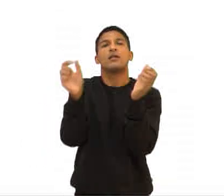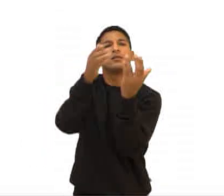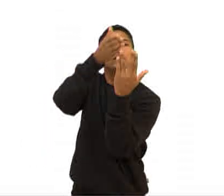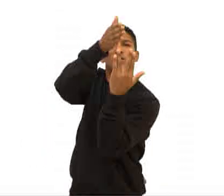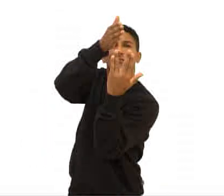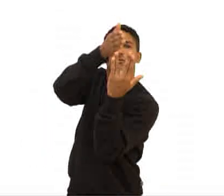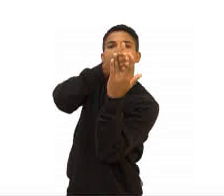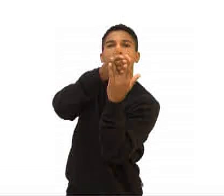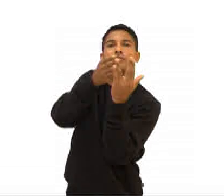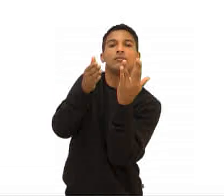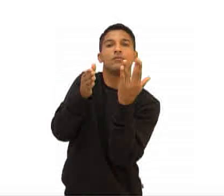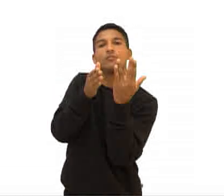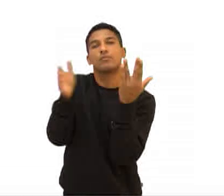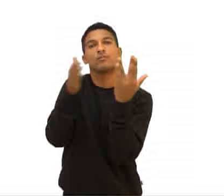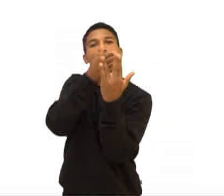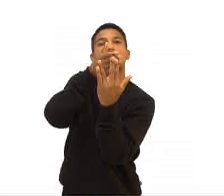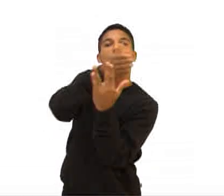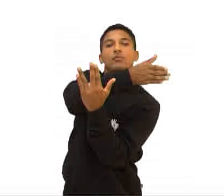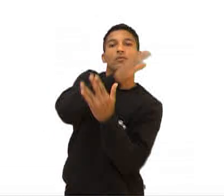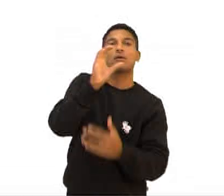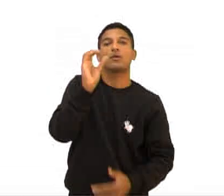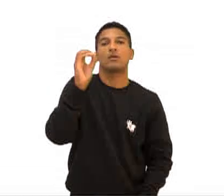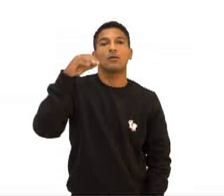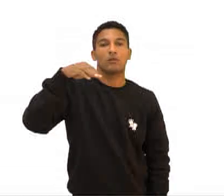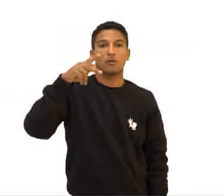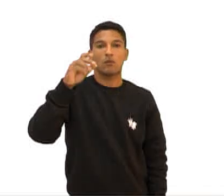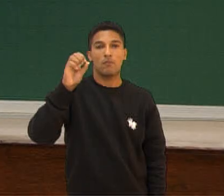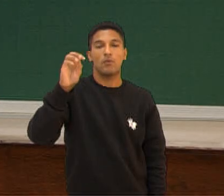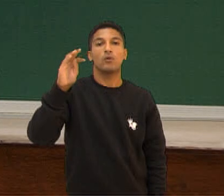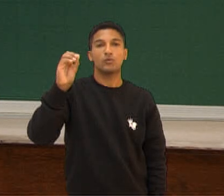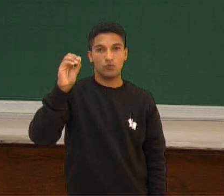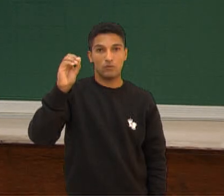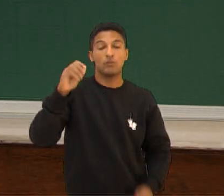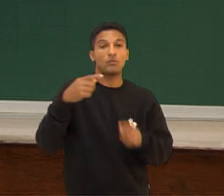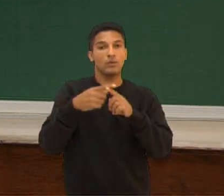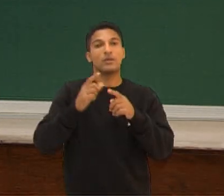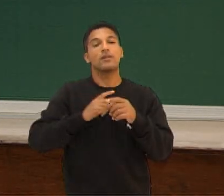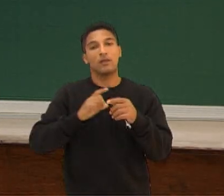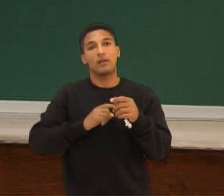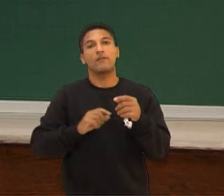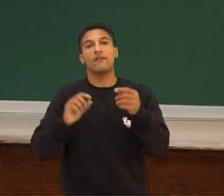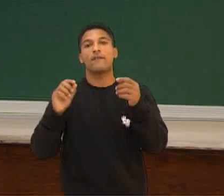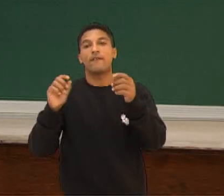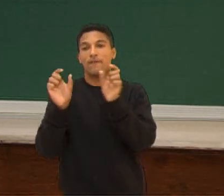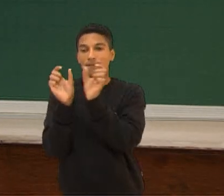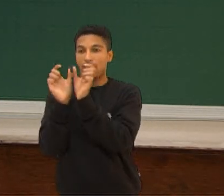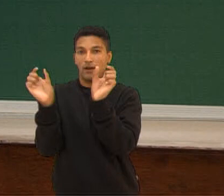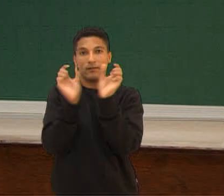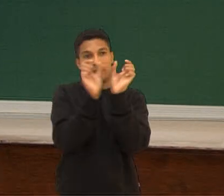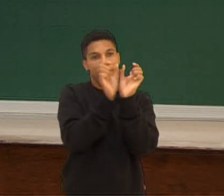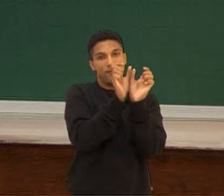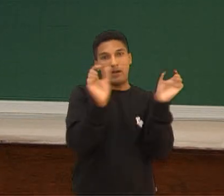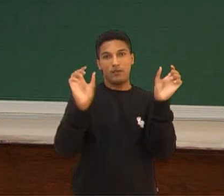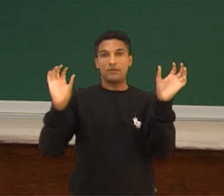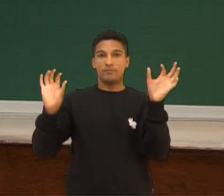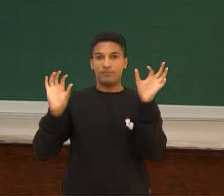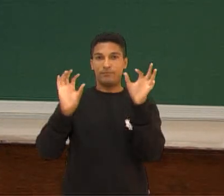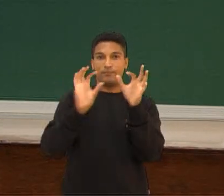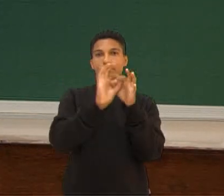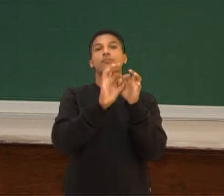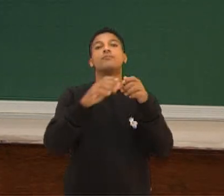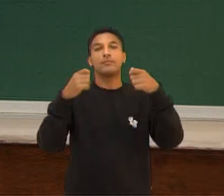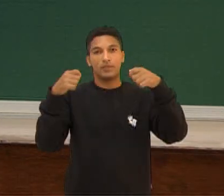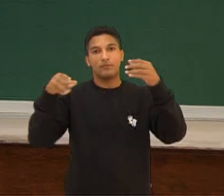semântica. Dependência por quê? Porque nós estamos falando da subordinada, né? Então, coordenada nós já estudamos na